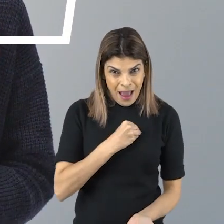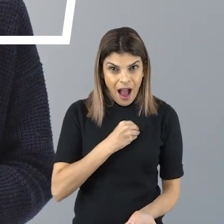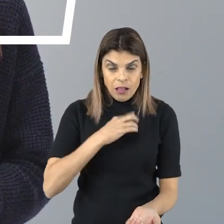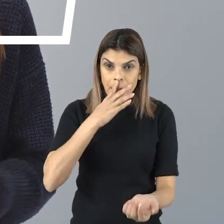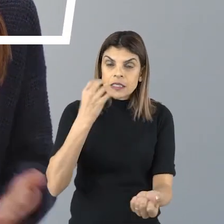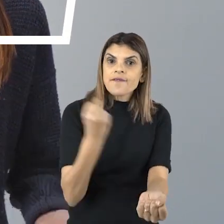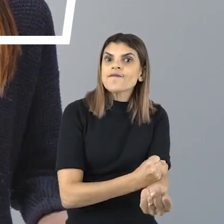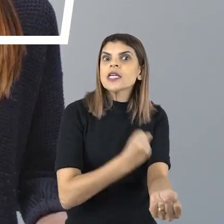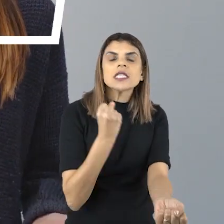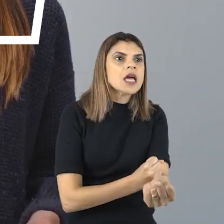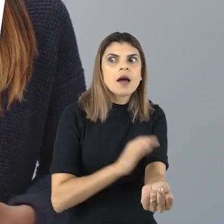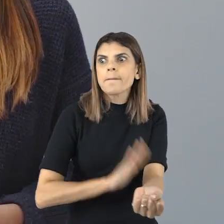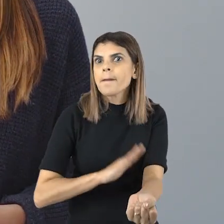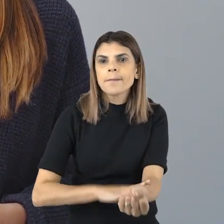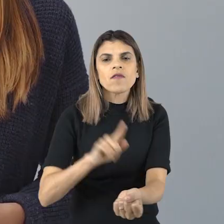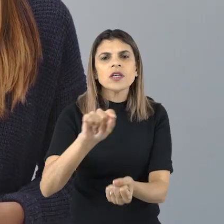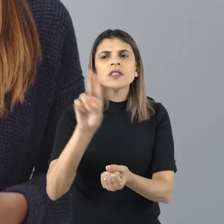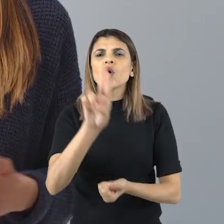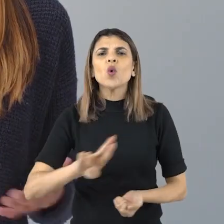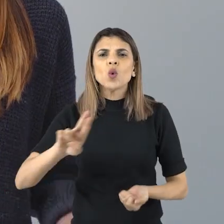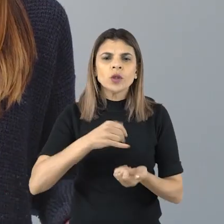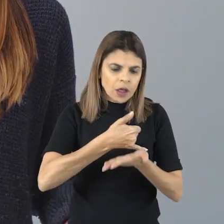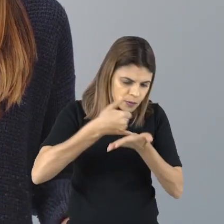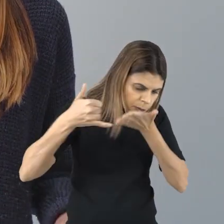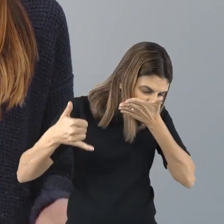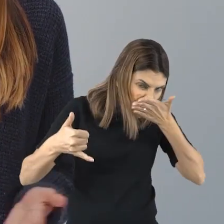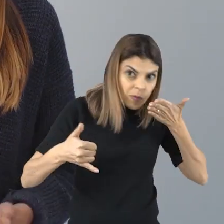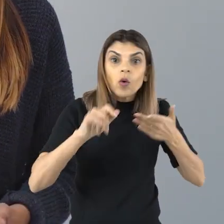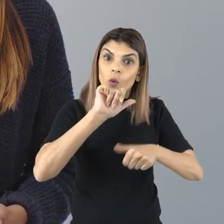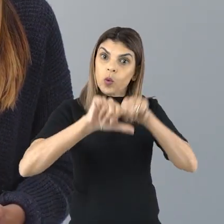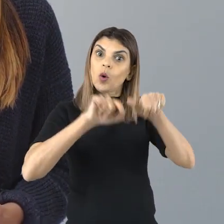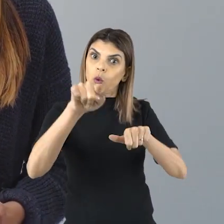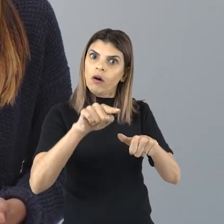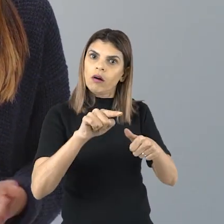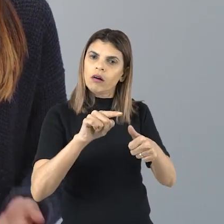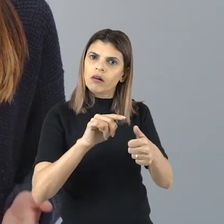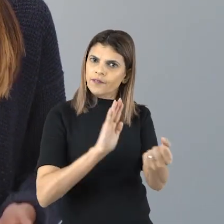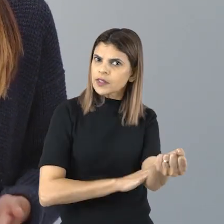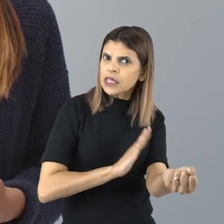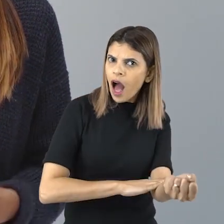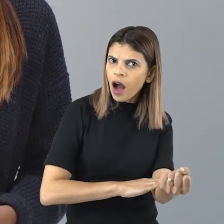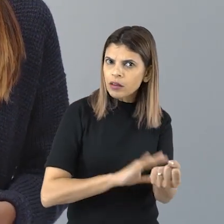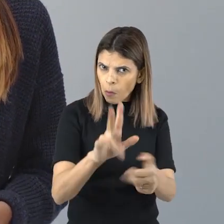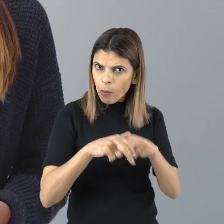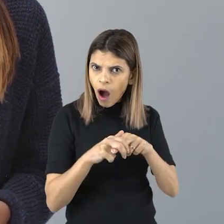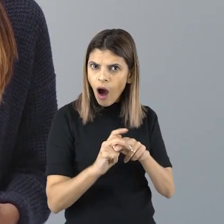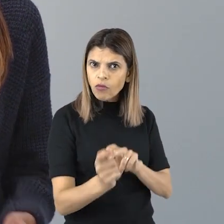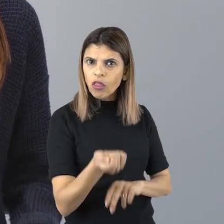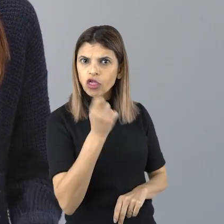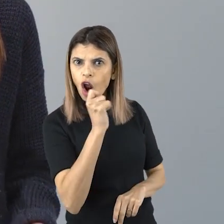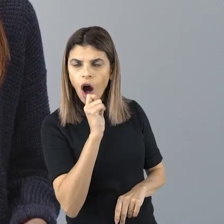do pecado. Então, por exemplo, se você usar heroína por determinado tempo, se tornará viciado. Mas não vale só para drogas